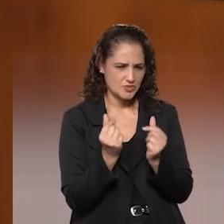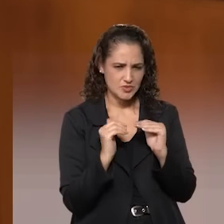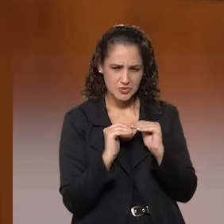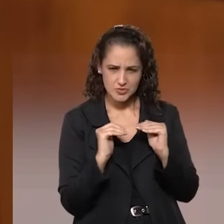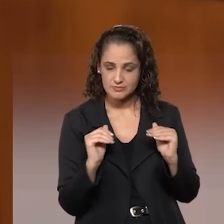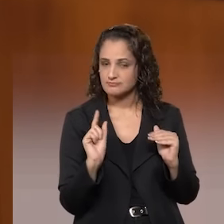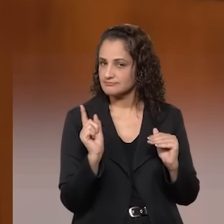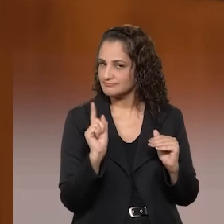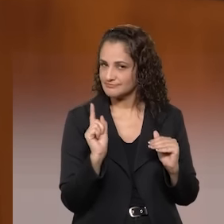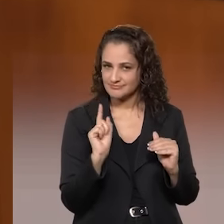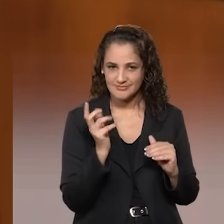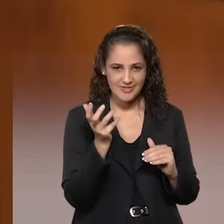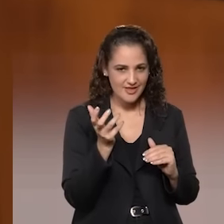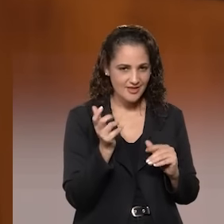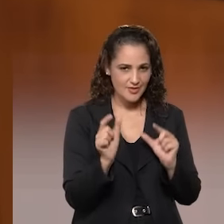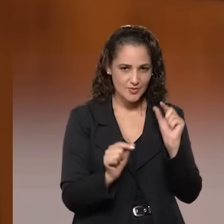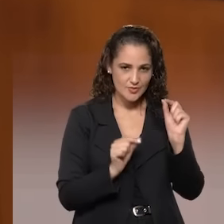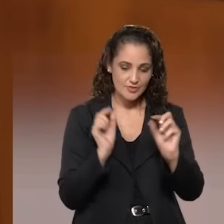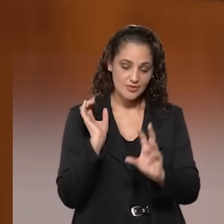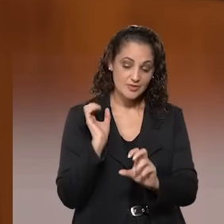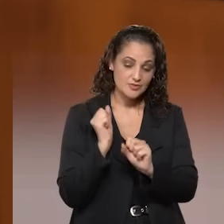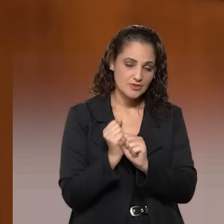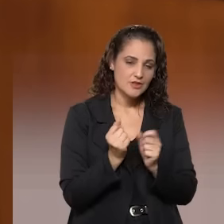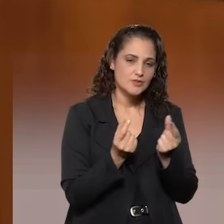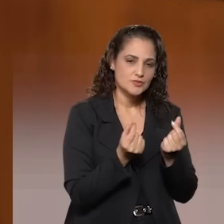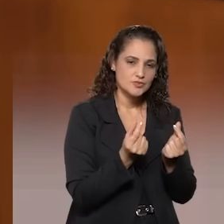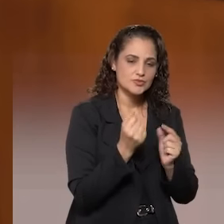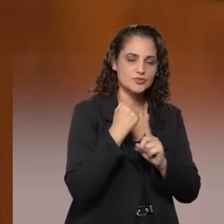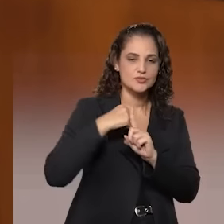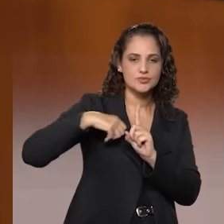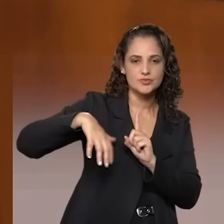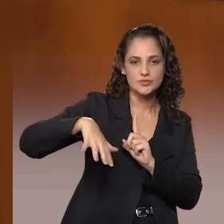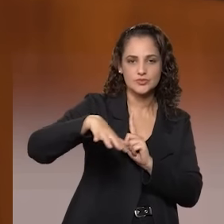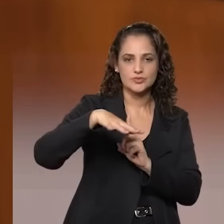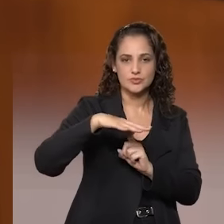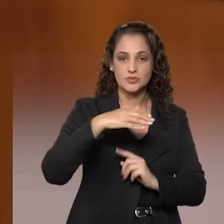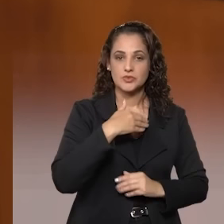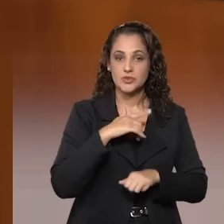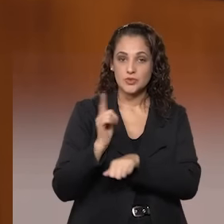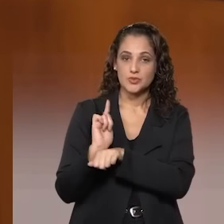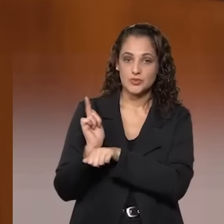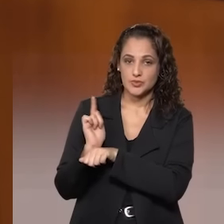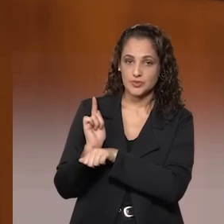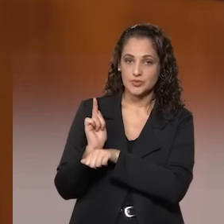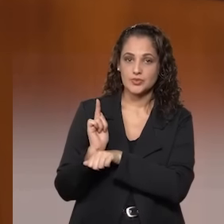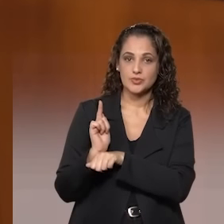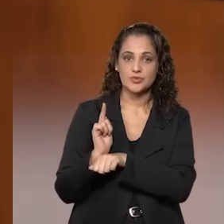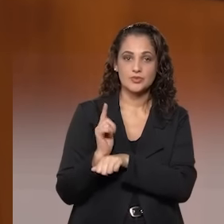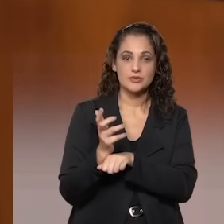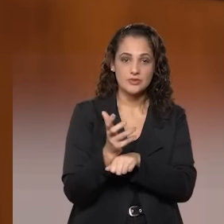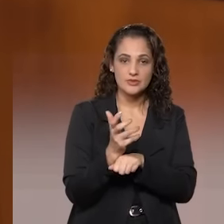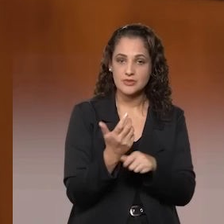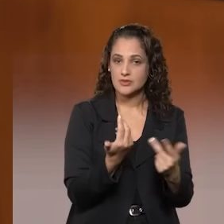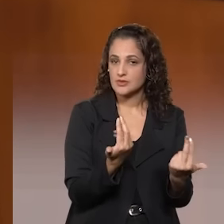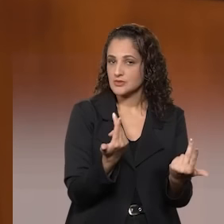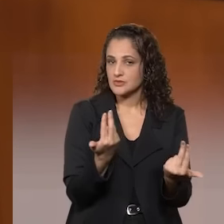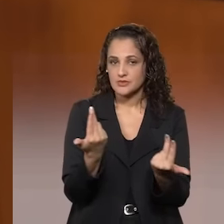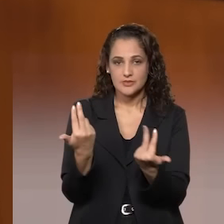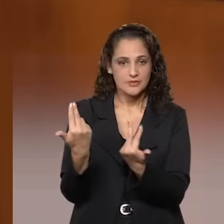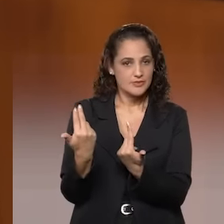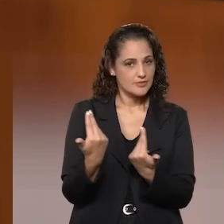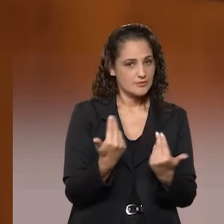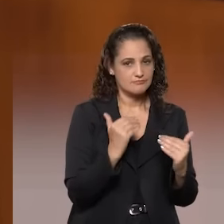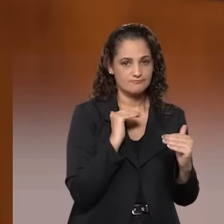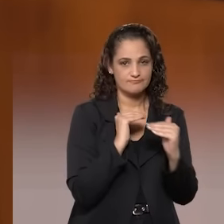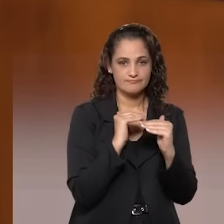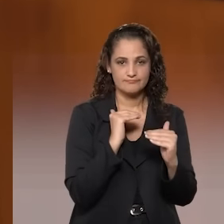sociais e de governança eles tenham a mesma eh mesma performance também temos a questão